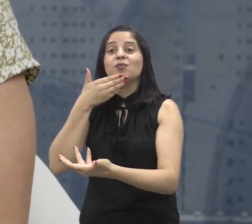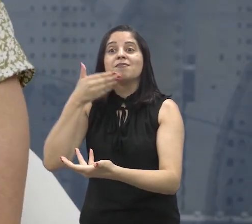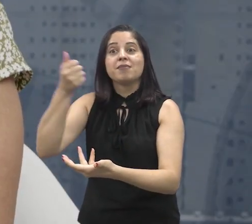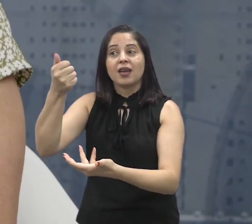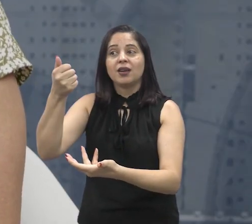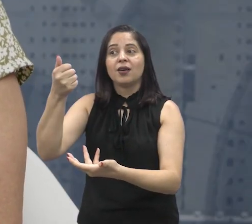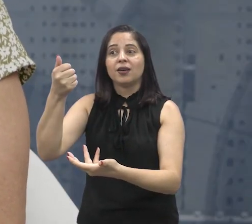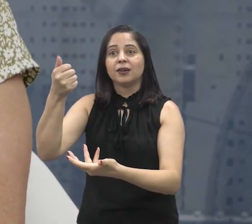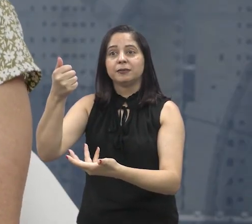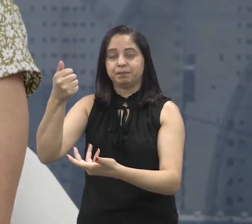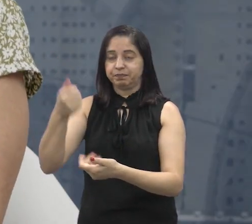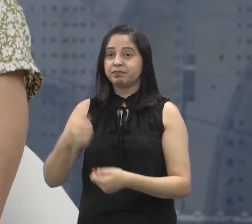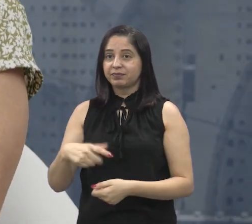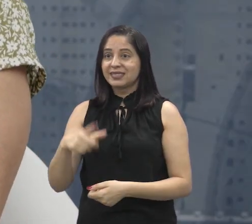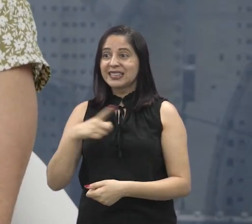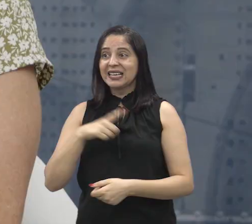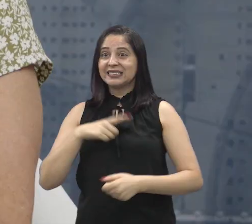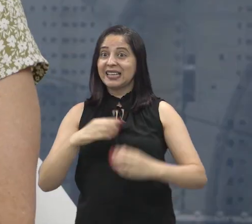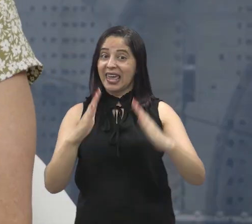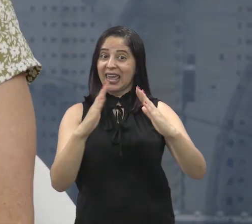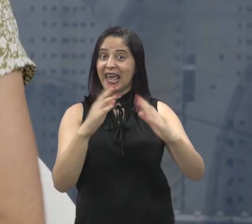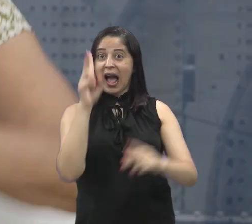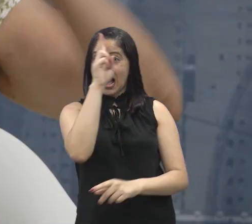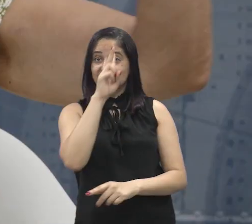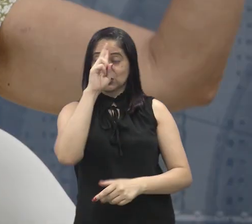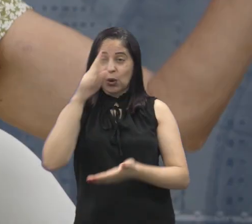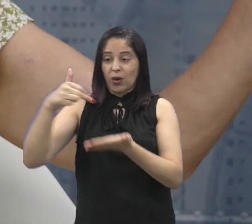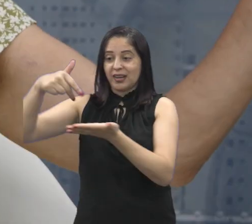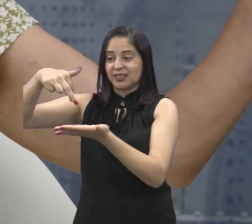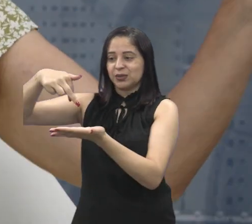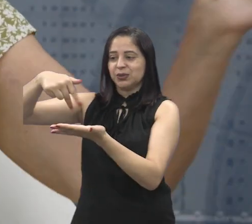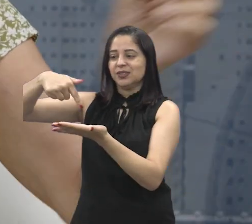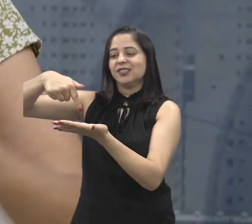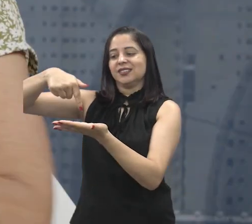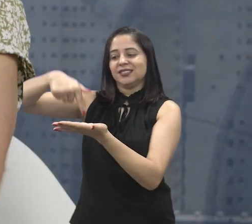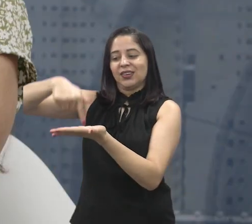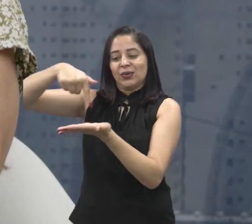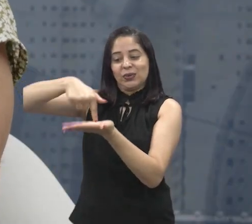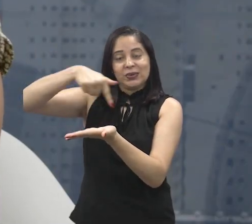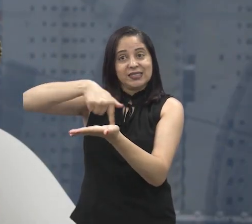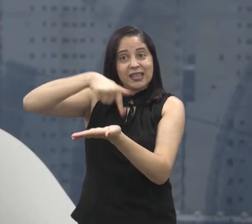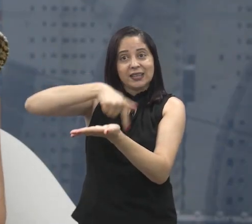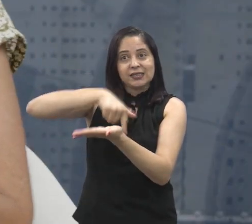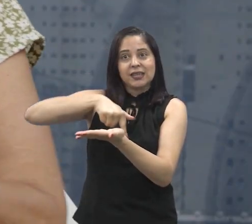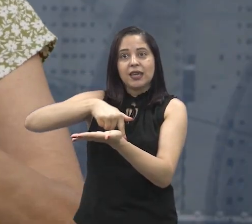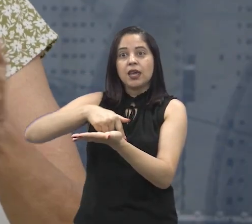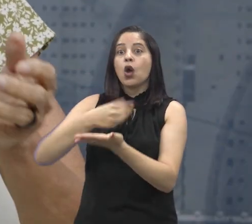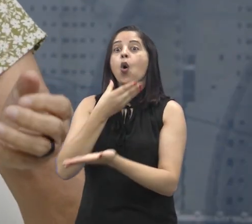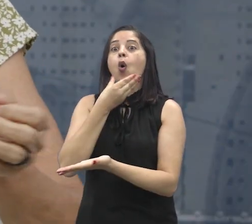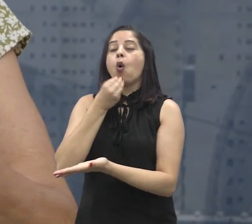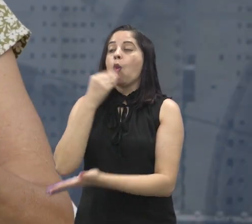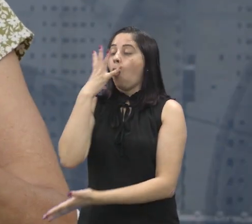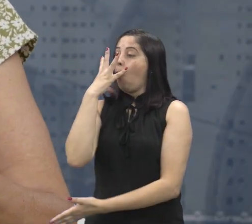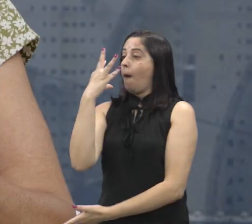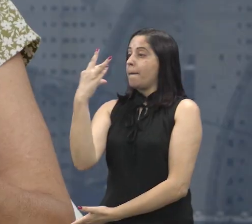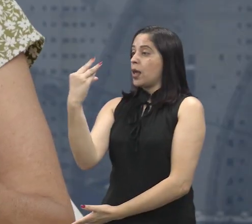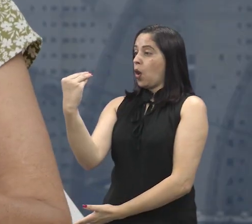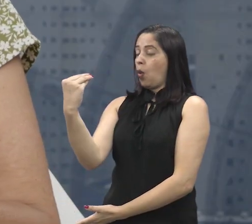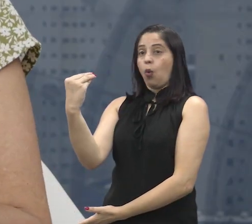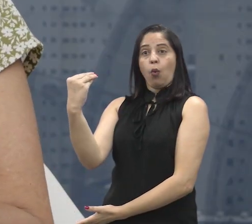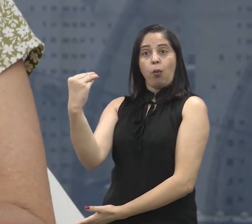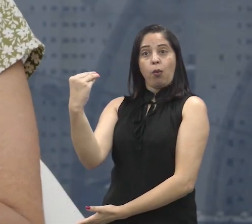Copo Seco, é uma história, o Saci, o Lobo, né? O lobisomem. Então, nós temos várias